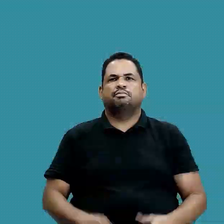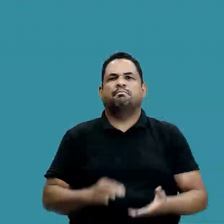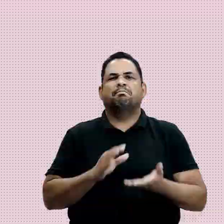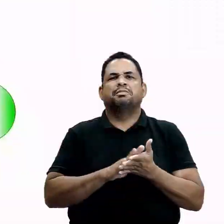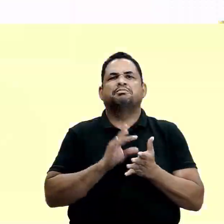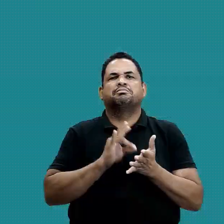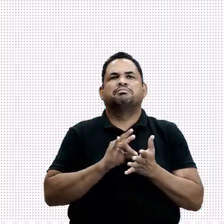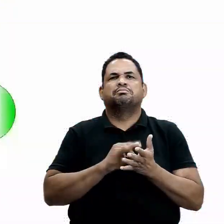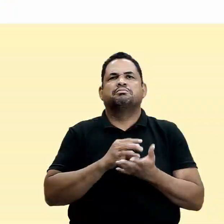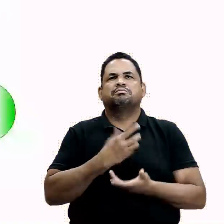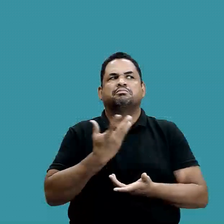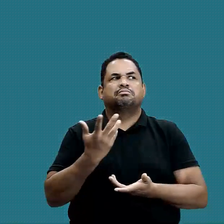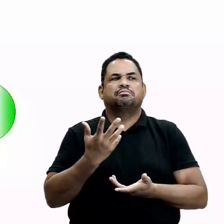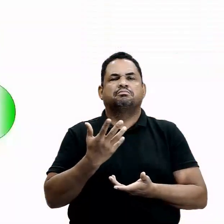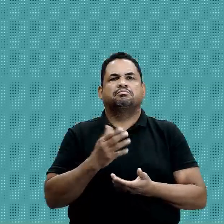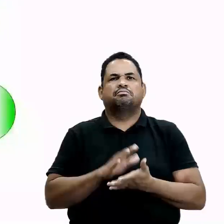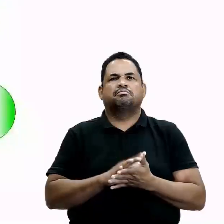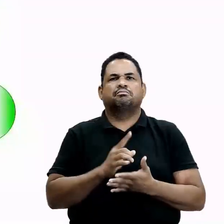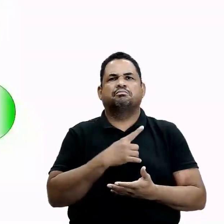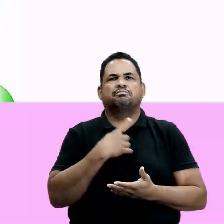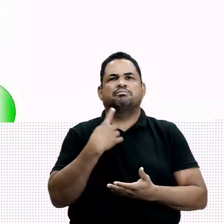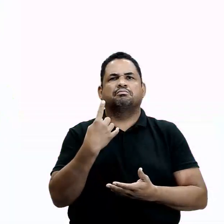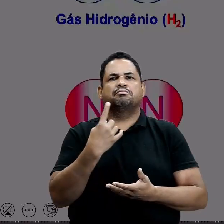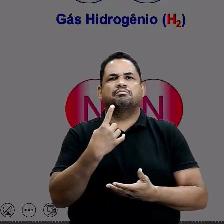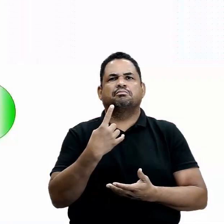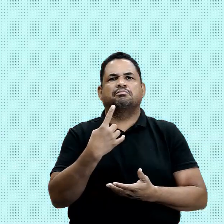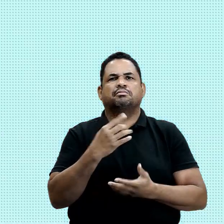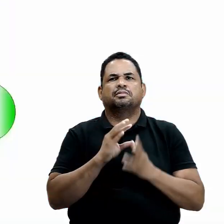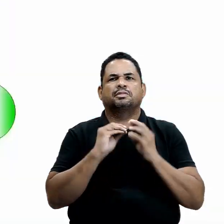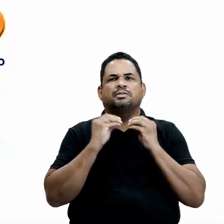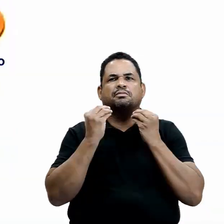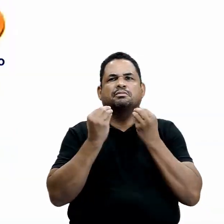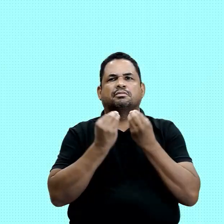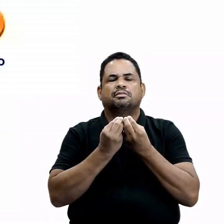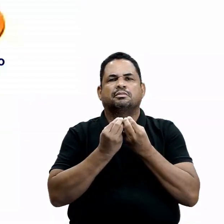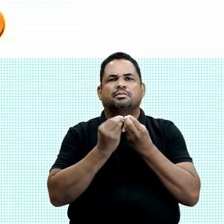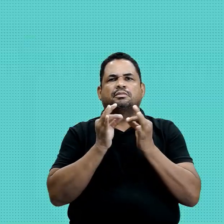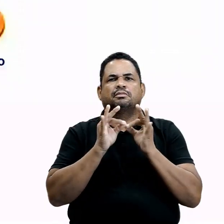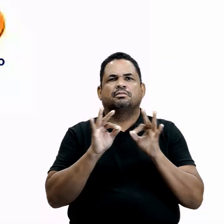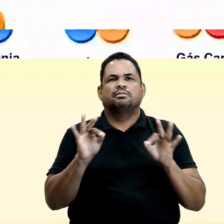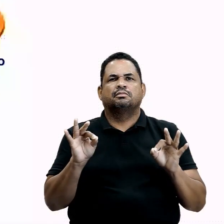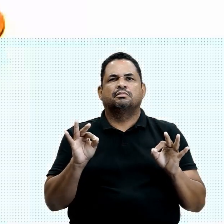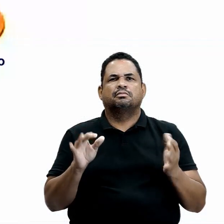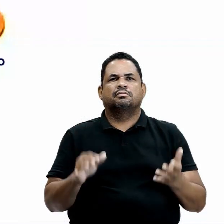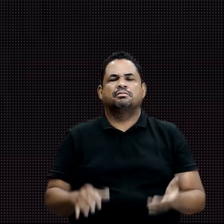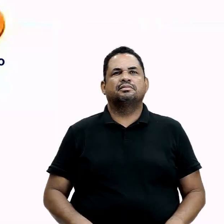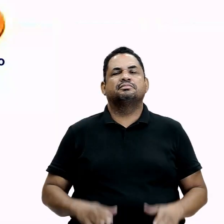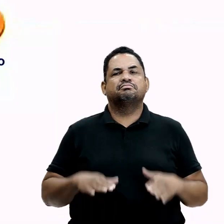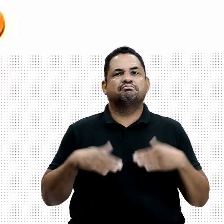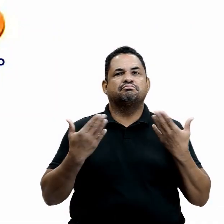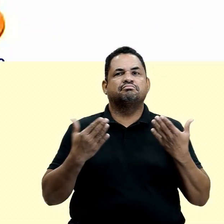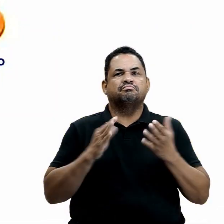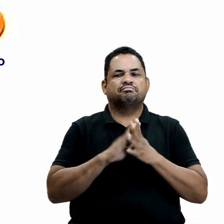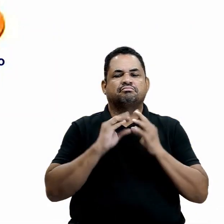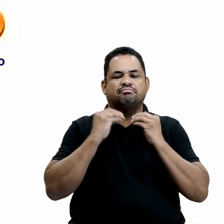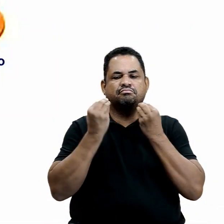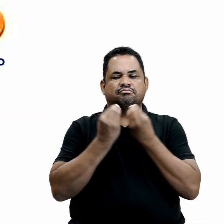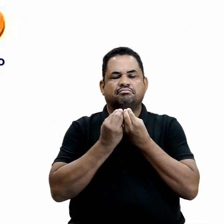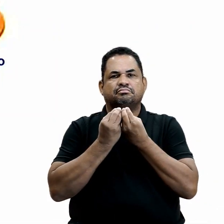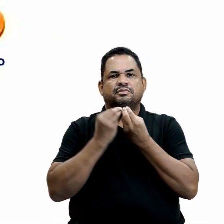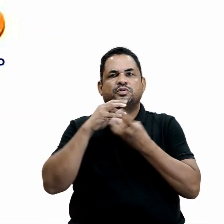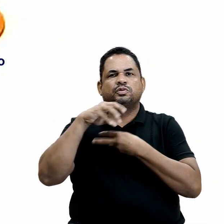então nós garantimos que trata também de uma substância simples. Com relação às substâncias